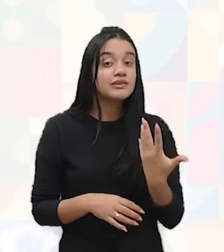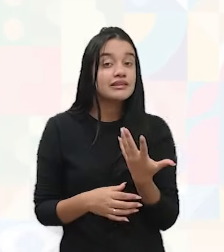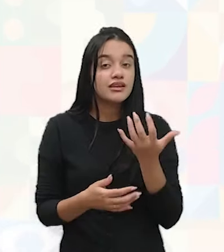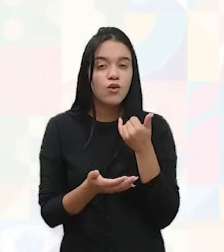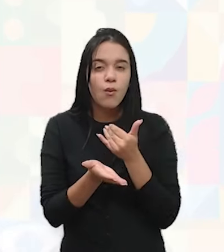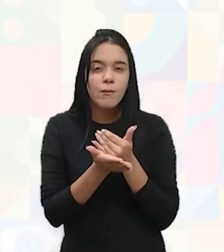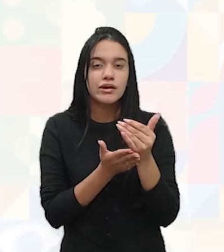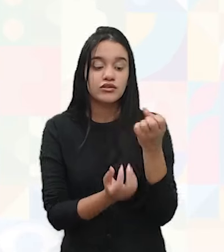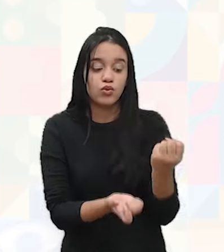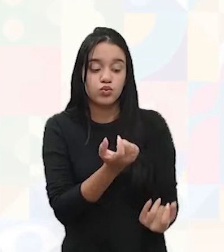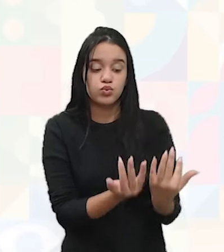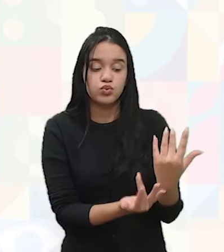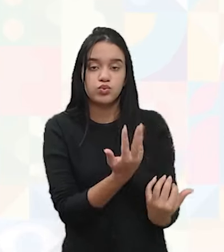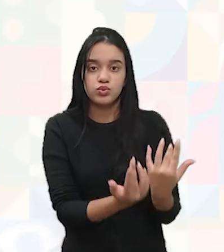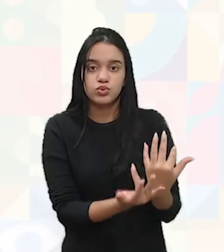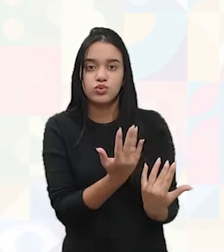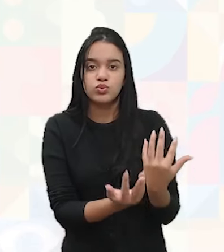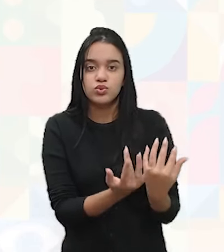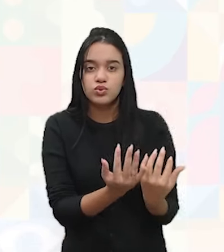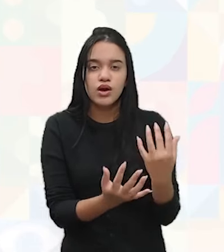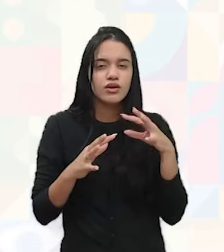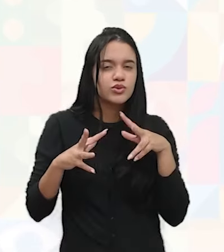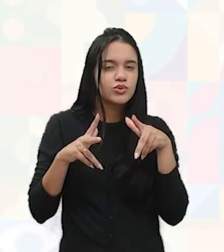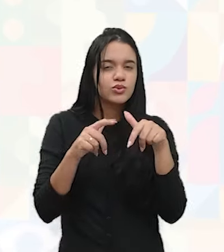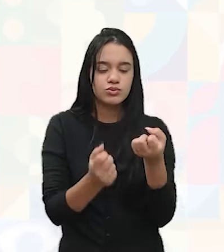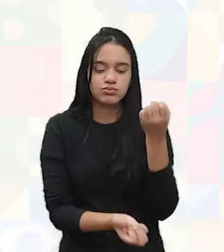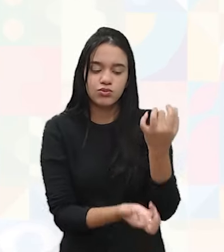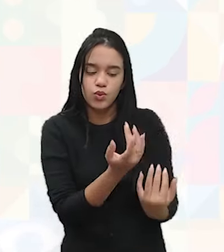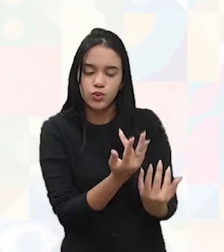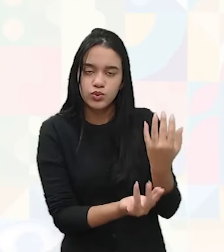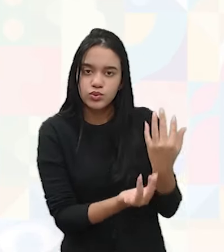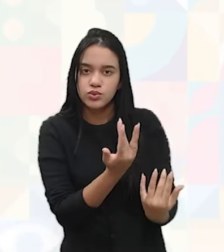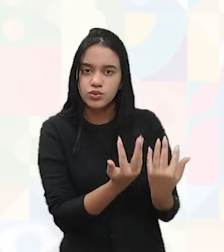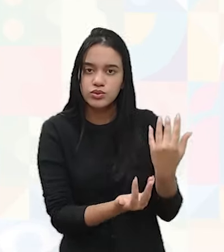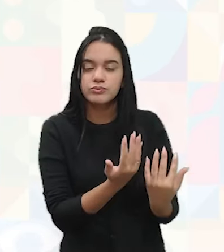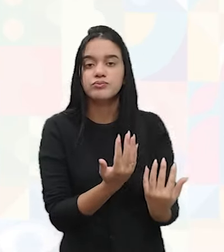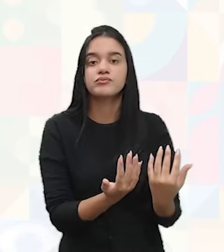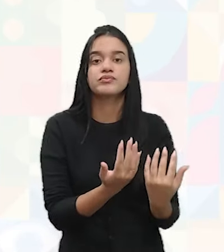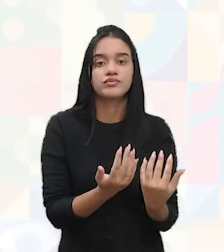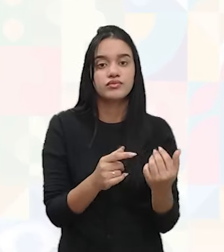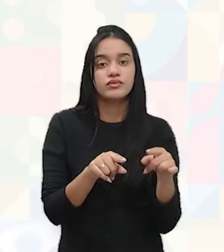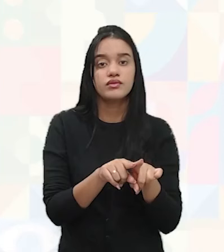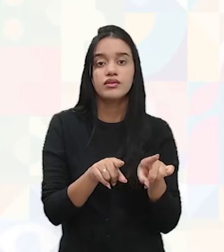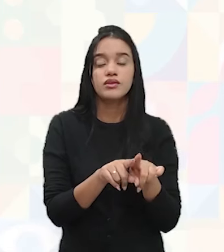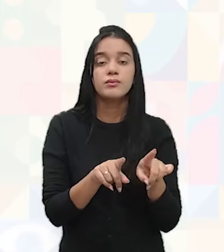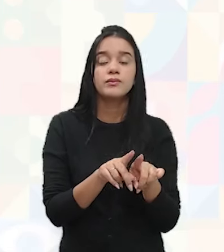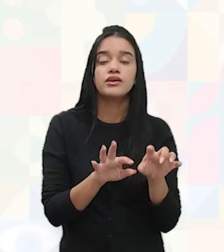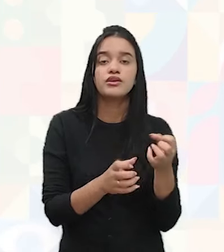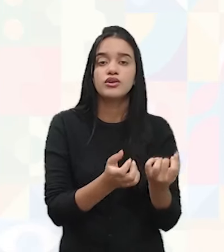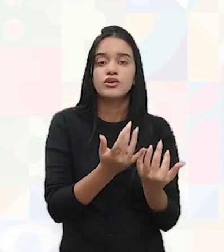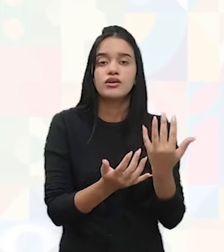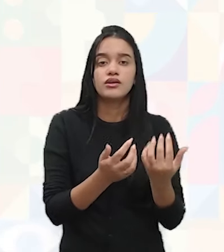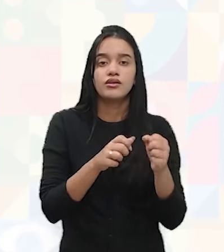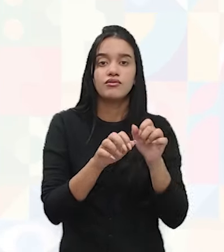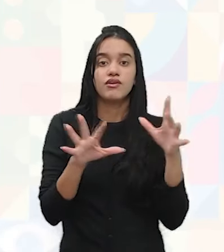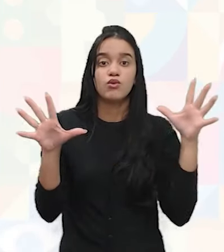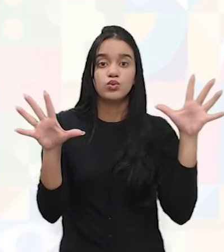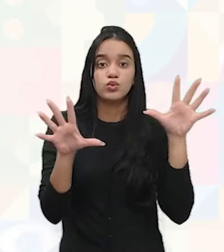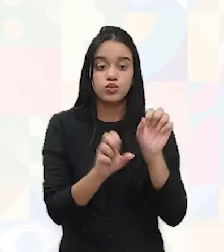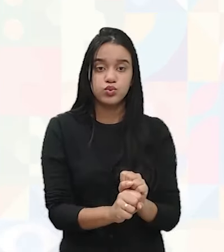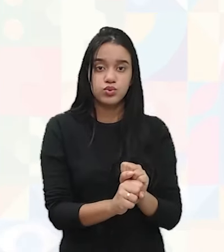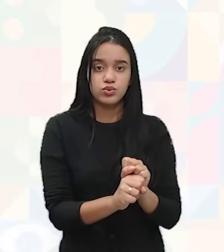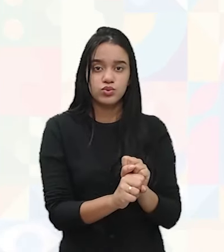foco de fogo ele vai queimando todo aquele combustível e quando o combustível ele for consum ele vai ser extinto por